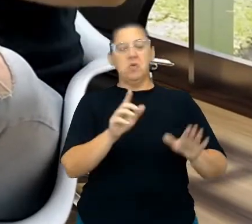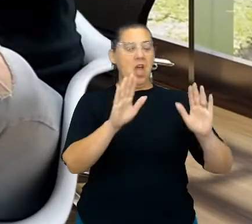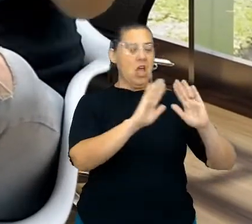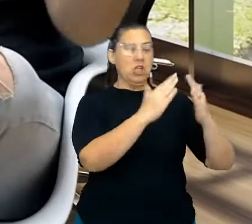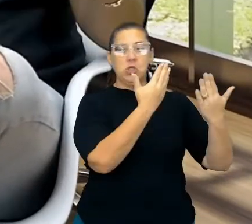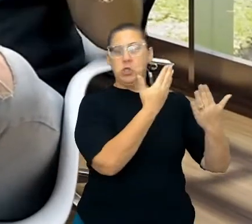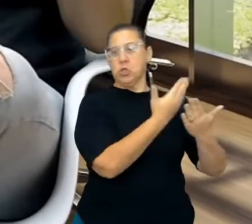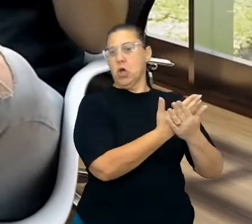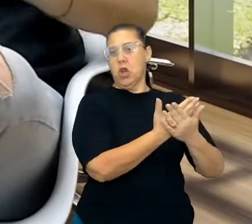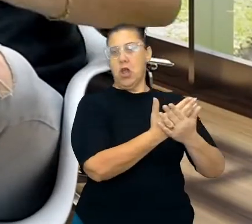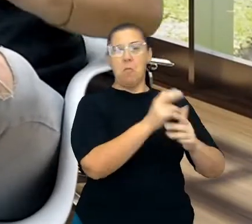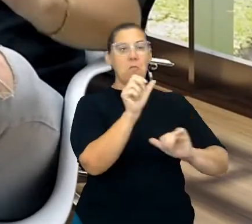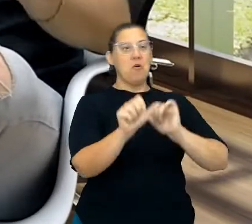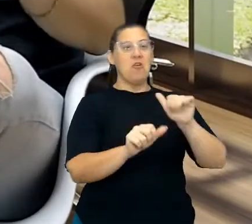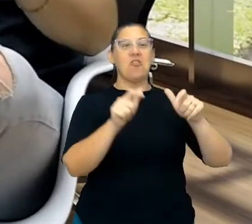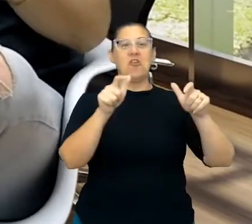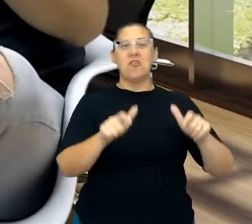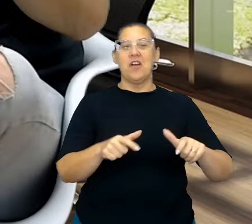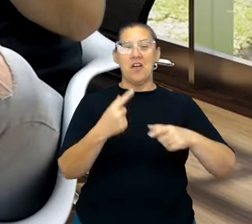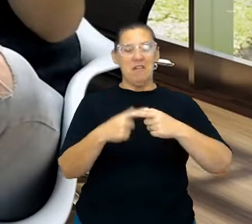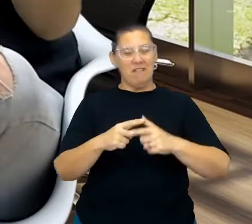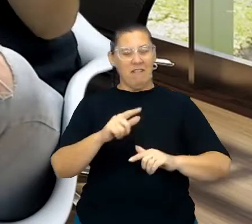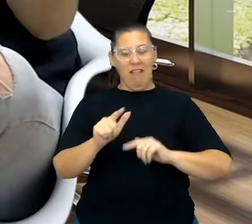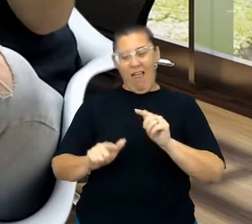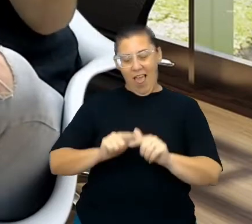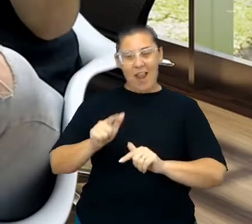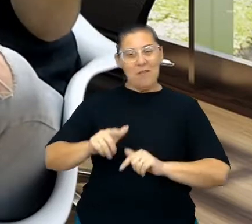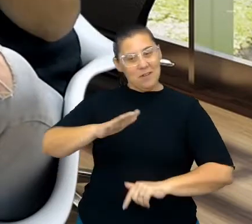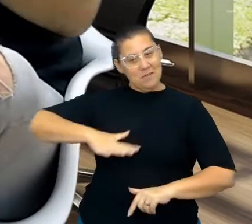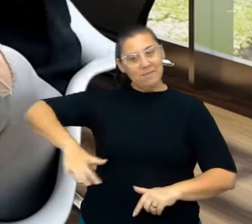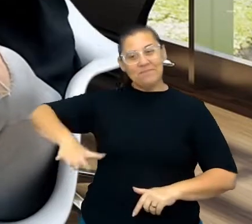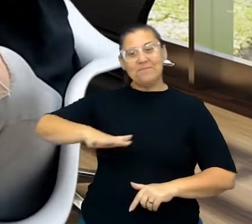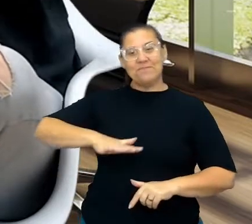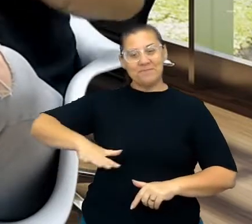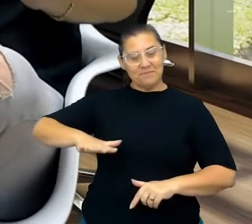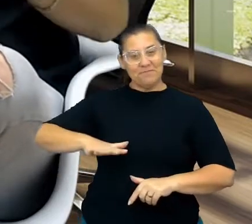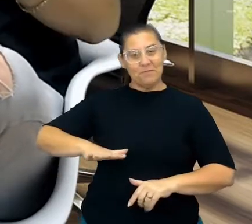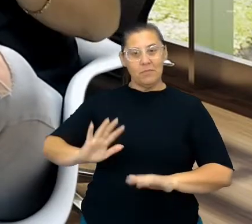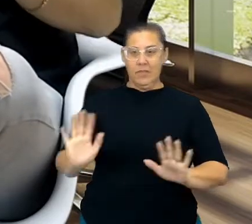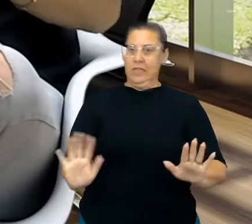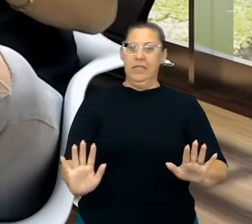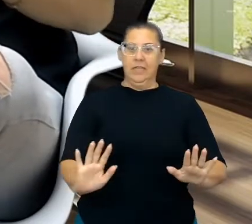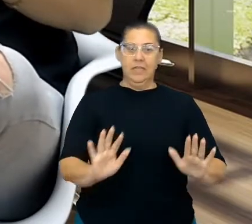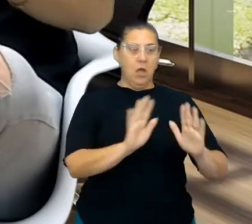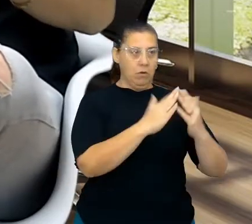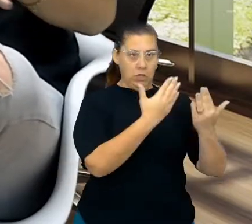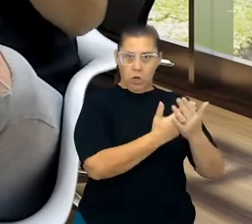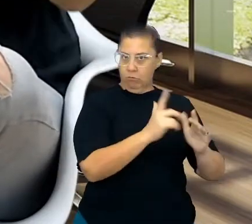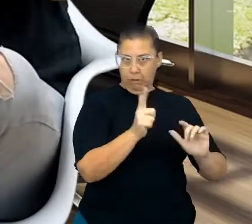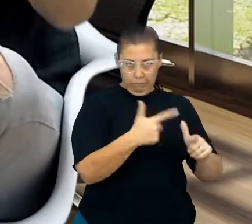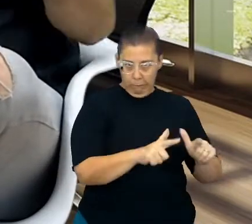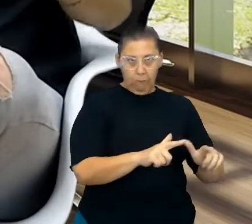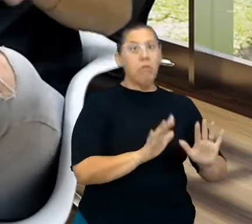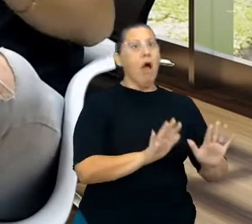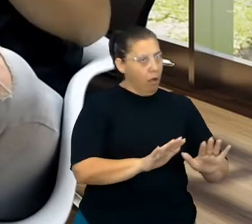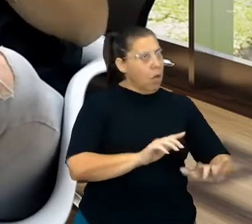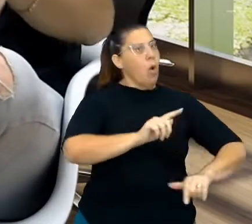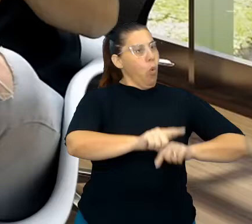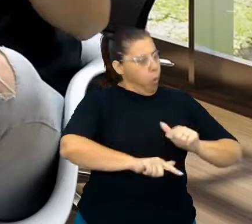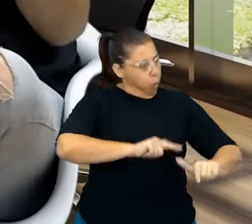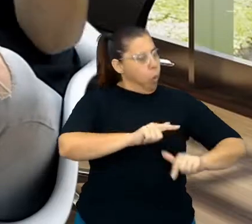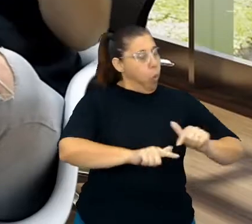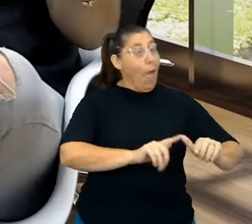gente vai mudar o ambiente, porque se a gente está falando de trabalho, vamos falar de ambientes de trabalho diferente. Não que na escola não tenha trabalho, né? Tem muito